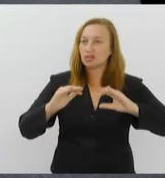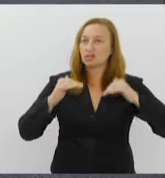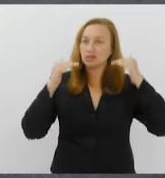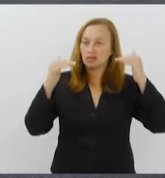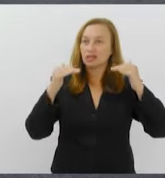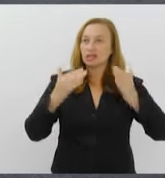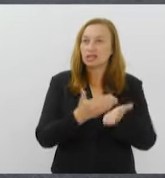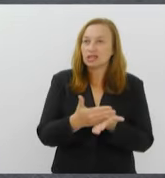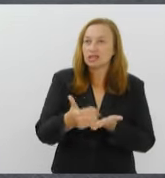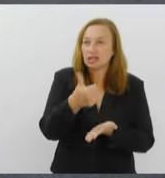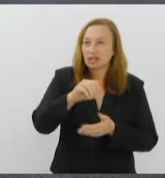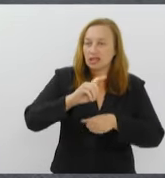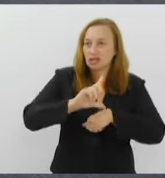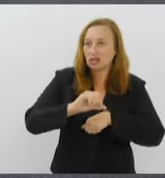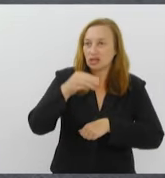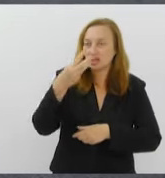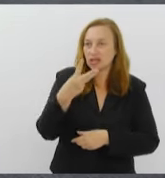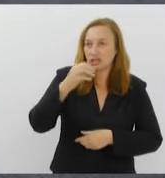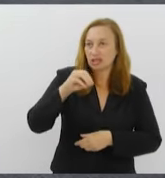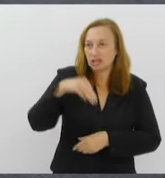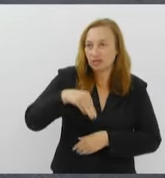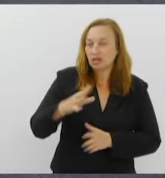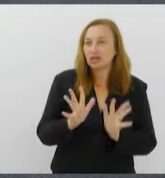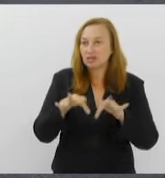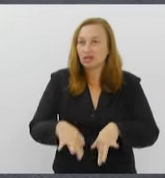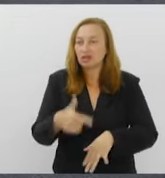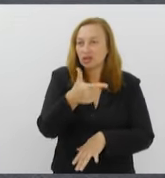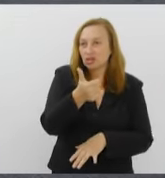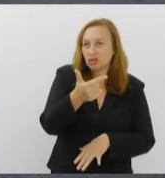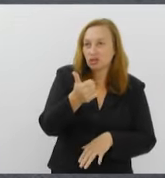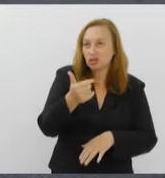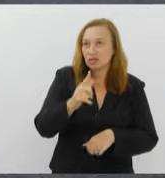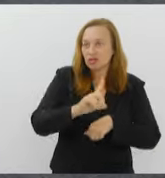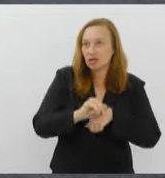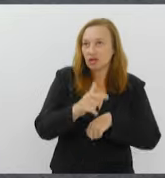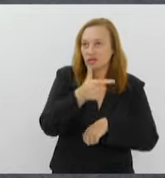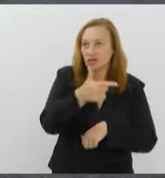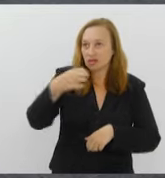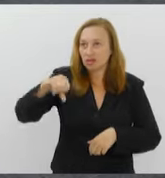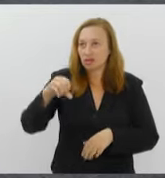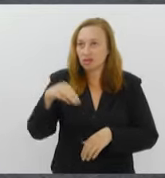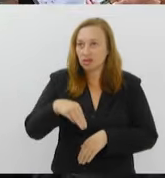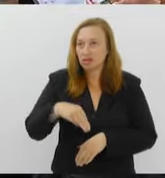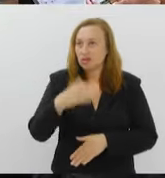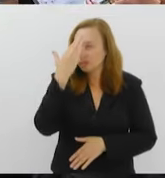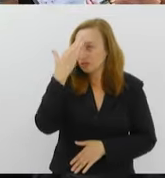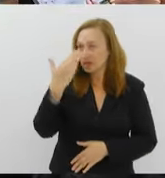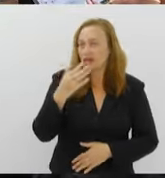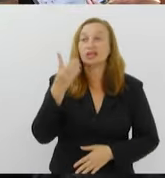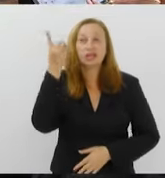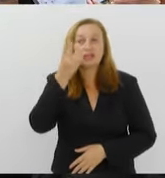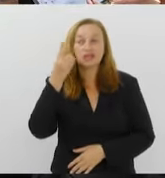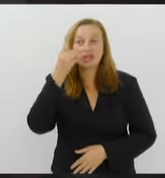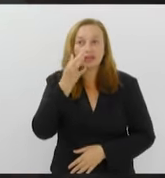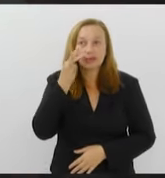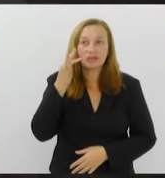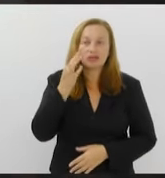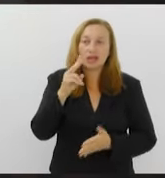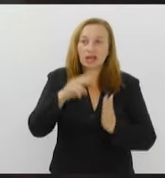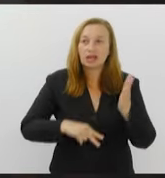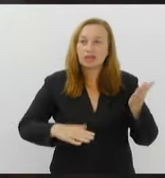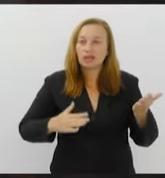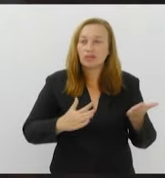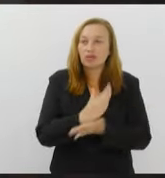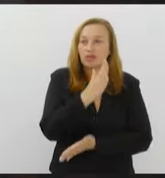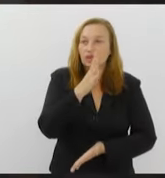iniciada às 10h30, foi encerrada às 12h29. Muito obrigado, deputado Serafini. Líder, aprovada a